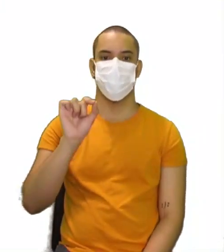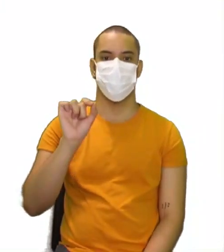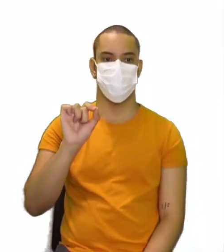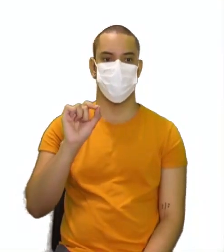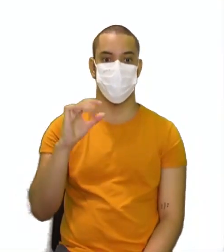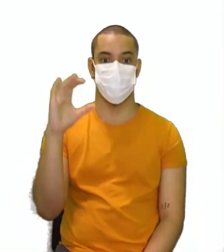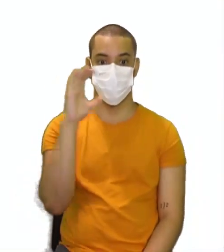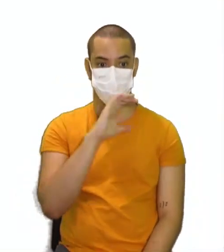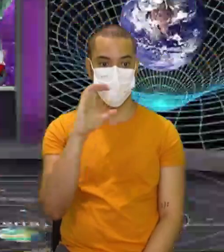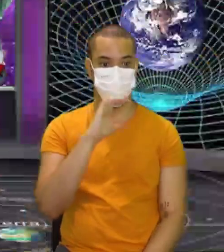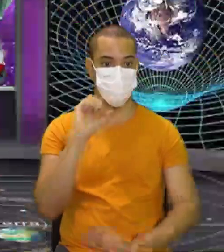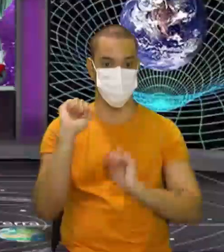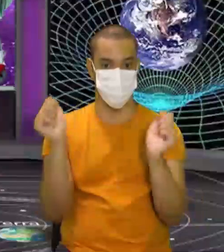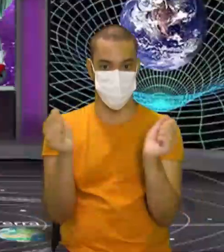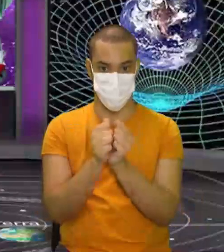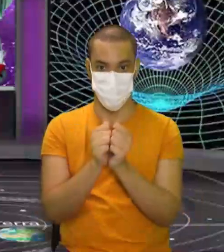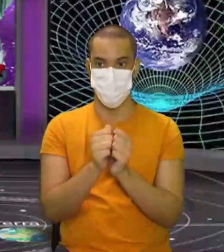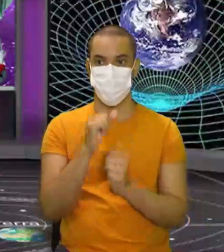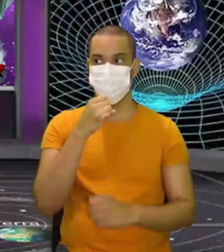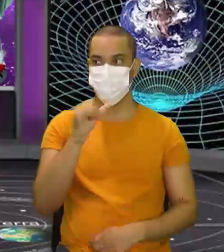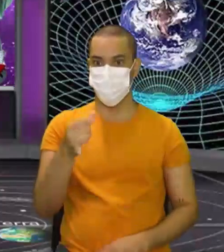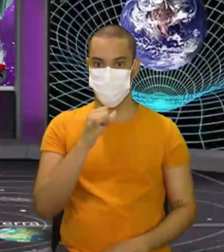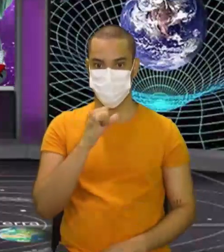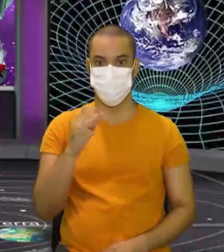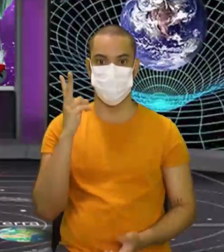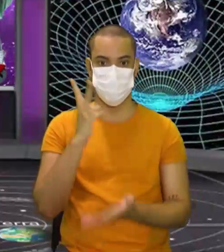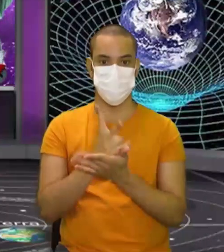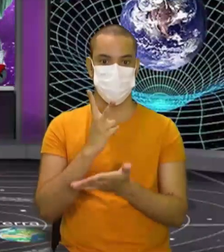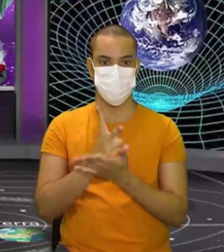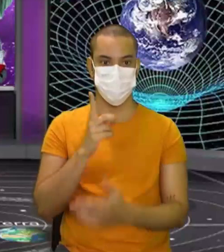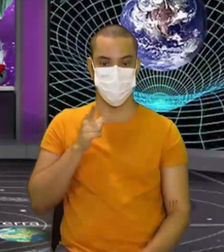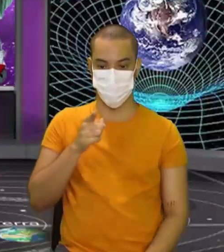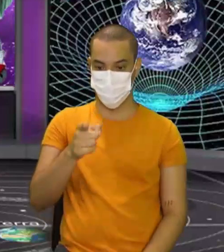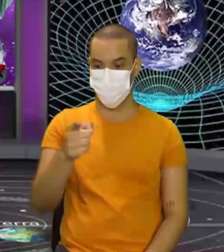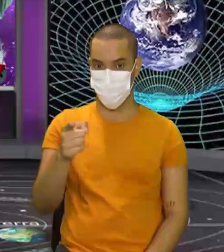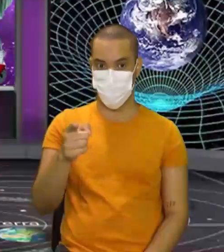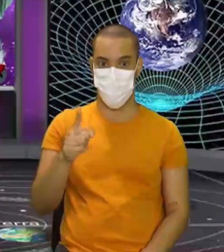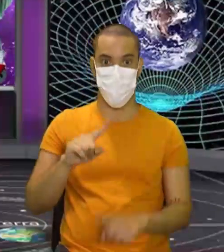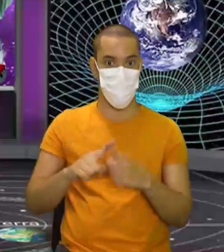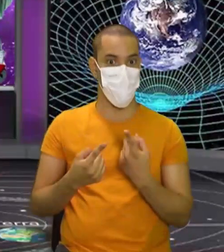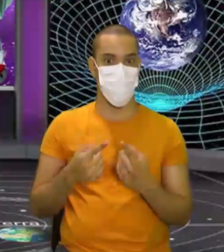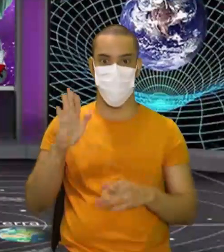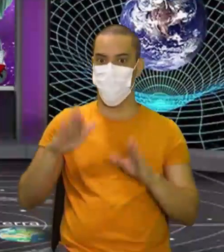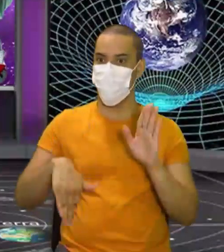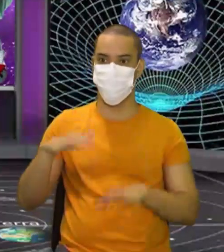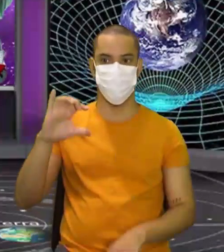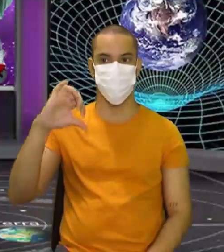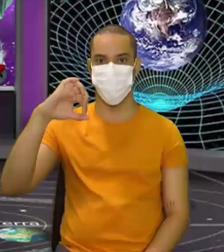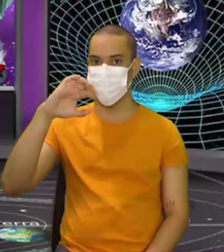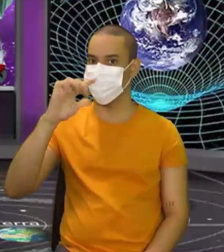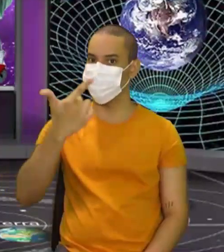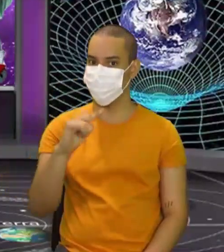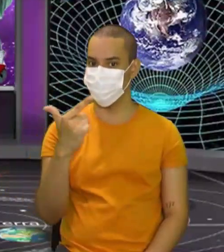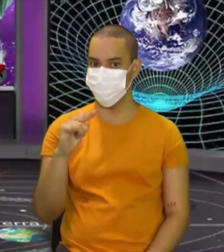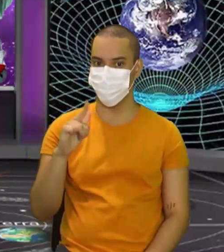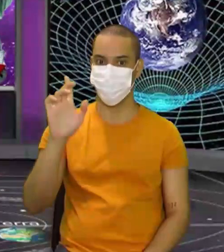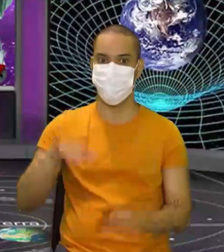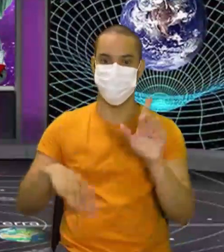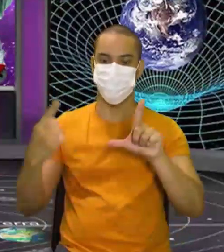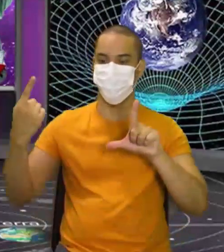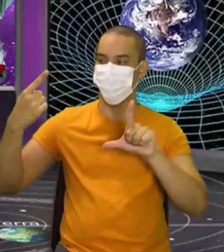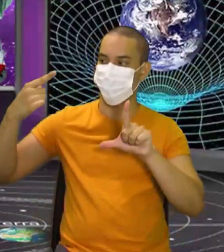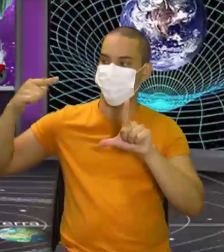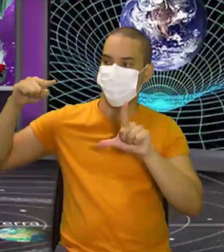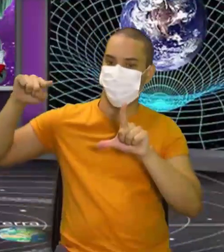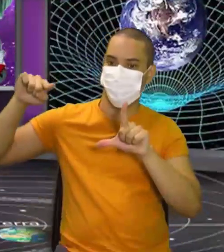a velocidade, gente, olha só, o campo magnético está apontando para frente, só que a carga não vem exatamente com o ângulo de 90, ela vem um pouco